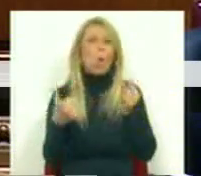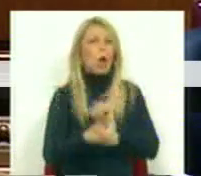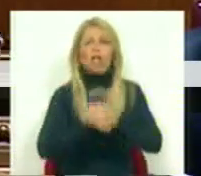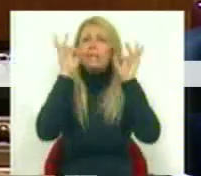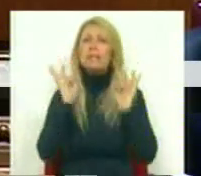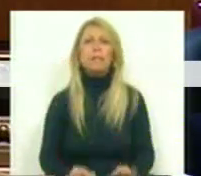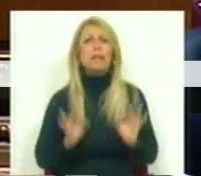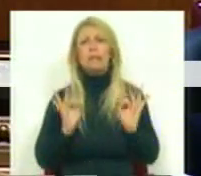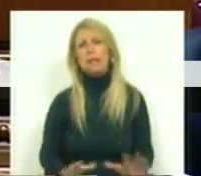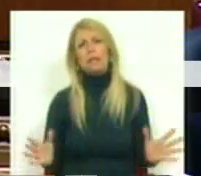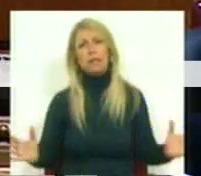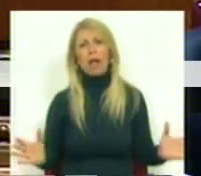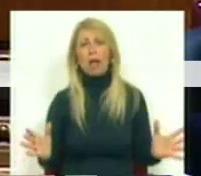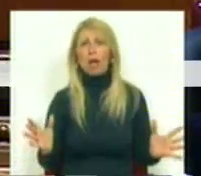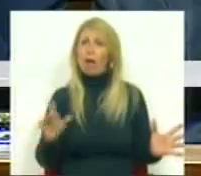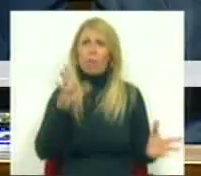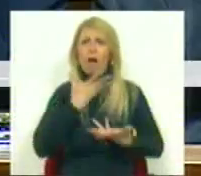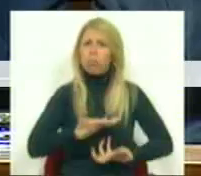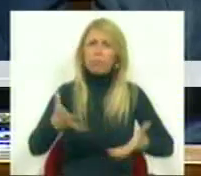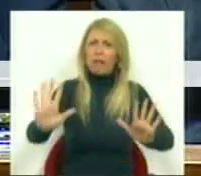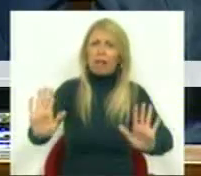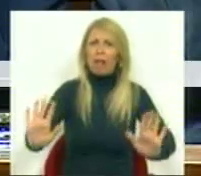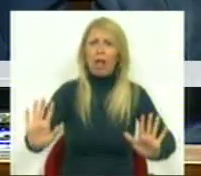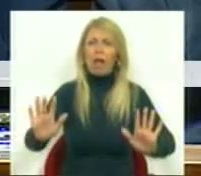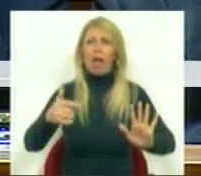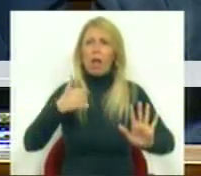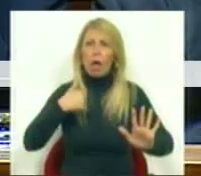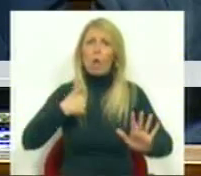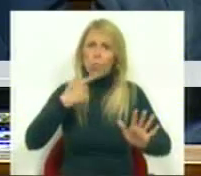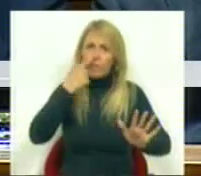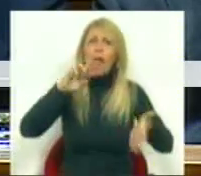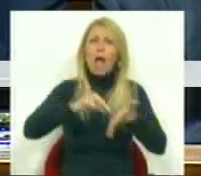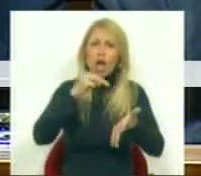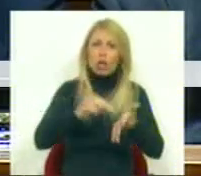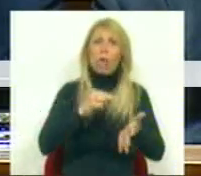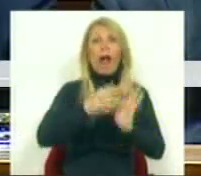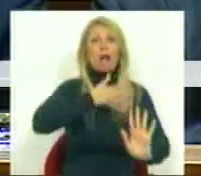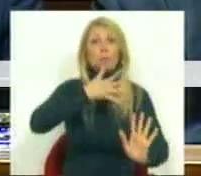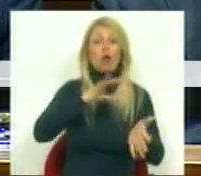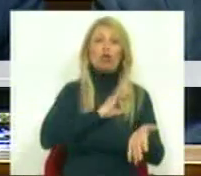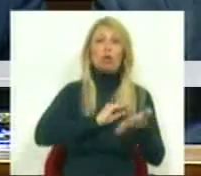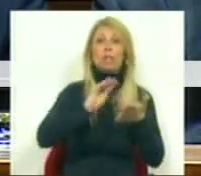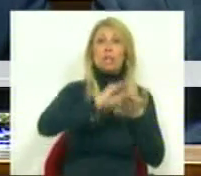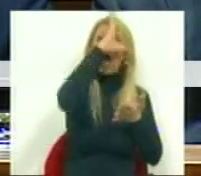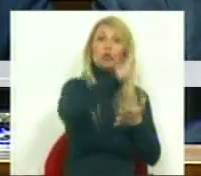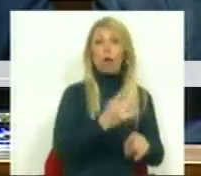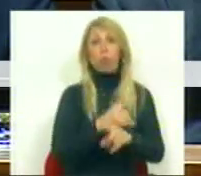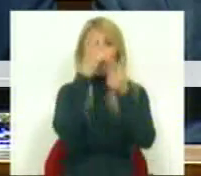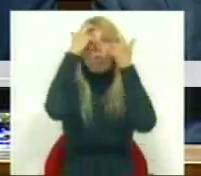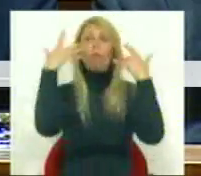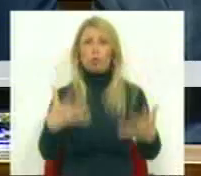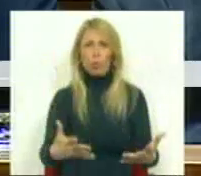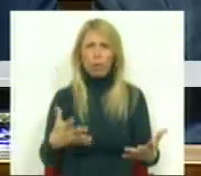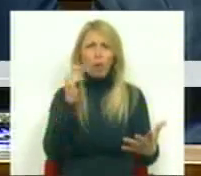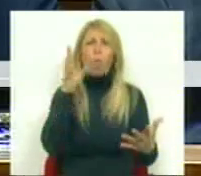absoluta. Mas não leva a mal que eu queira aguardar a explicação do Sr. Secretário de Estado por me surpreender que uma tal